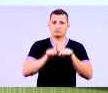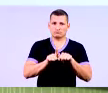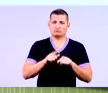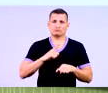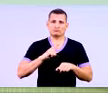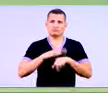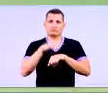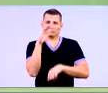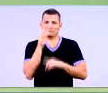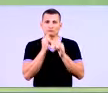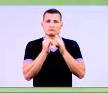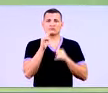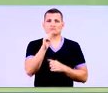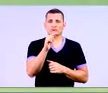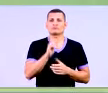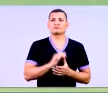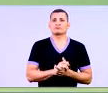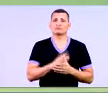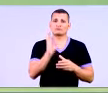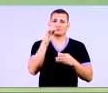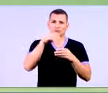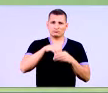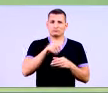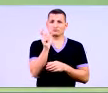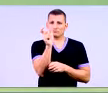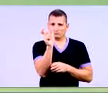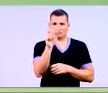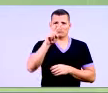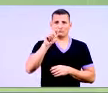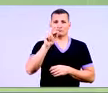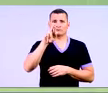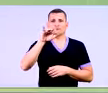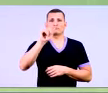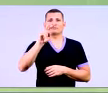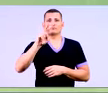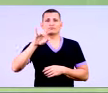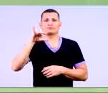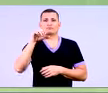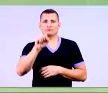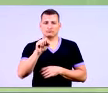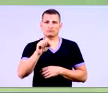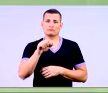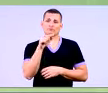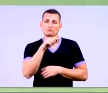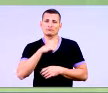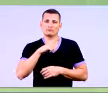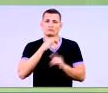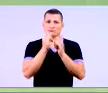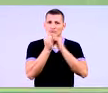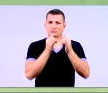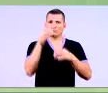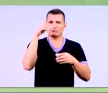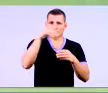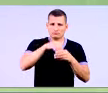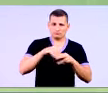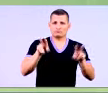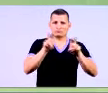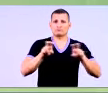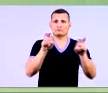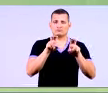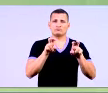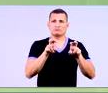informação aqui dentro das variáveis quando a gente usa ela a gente busca informação na memória então a gente